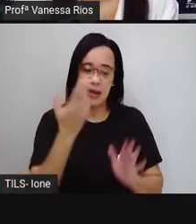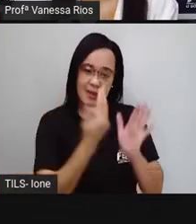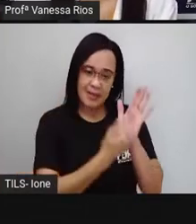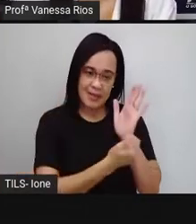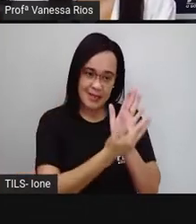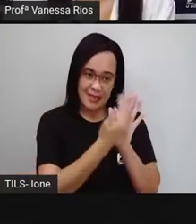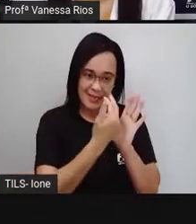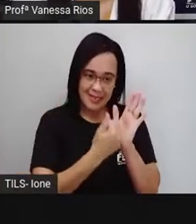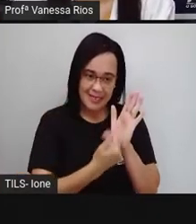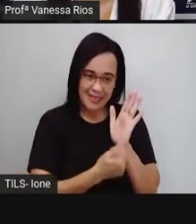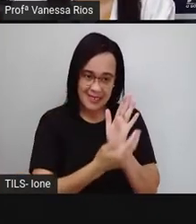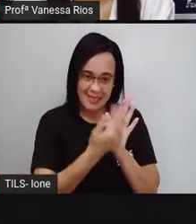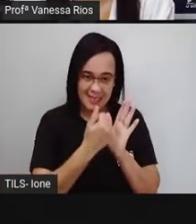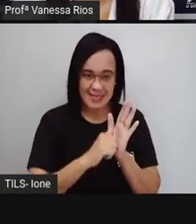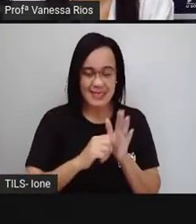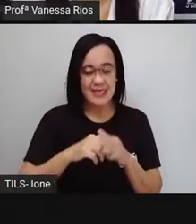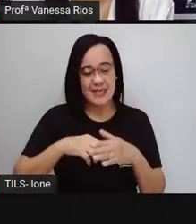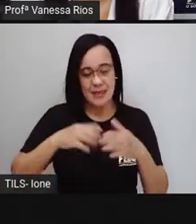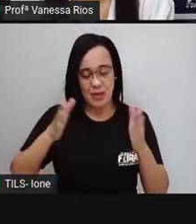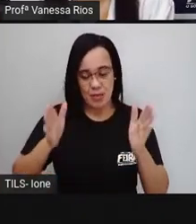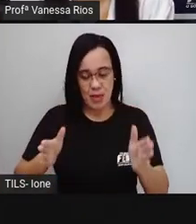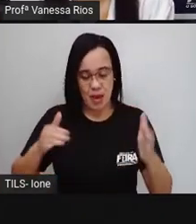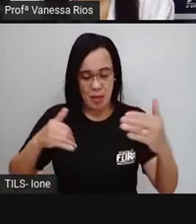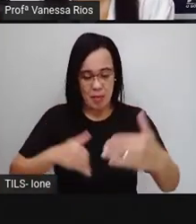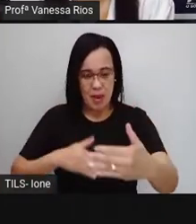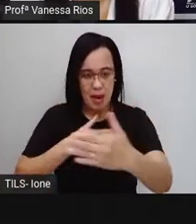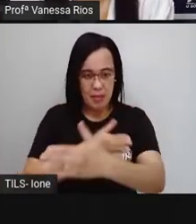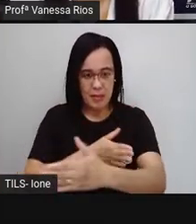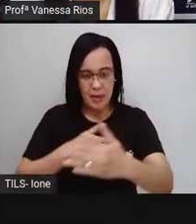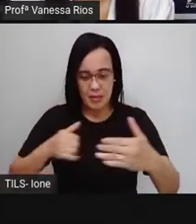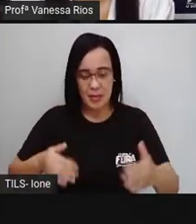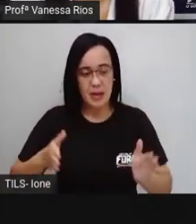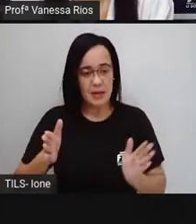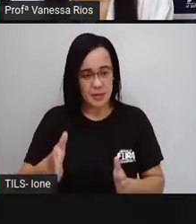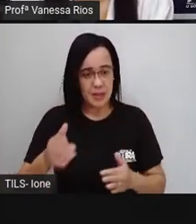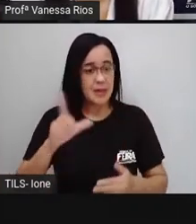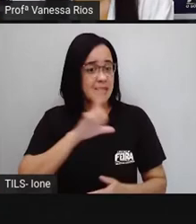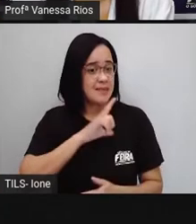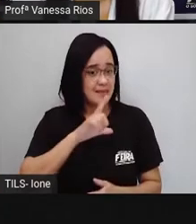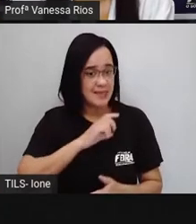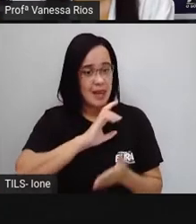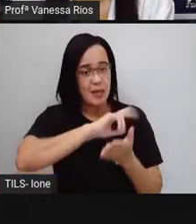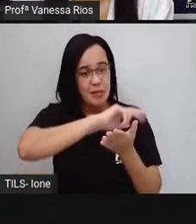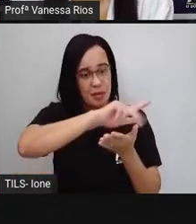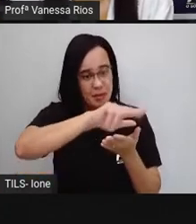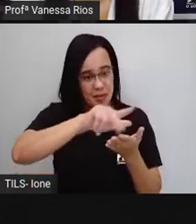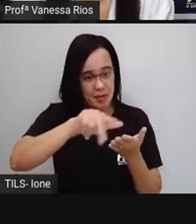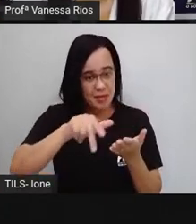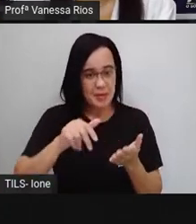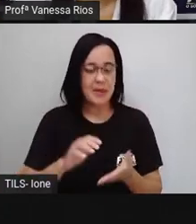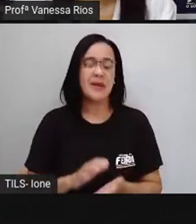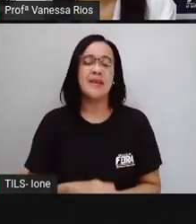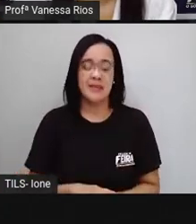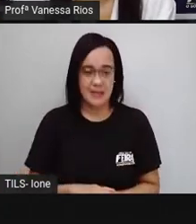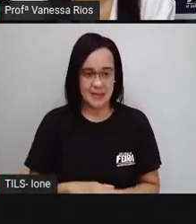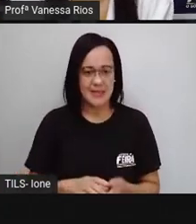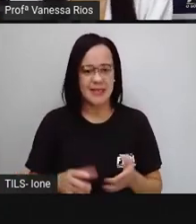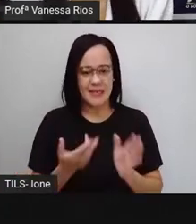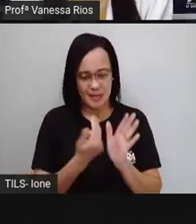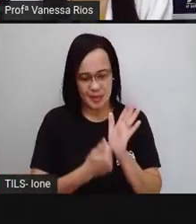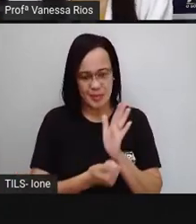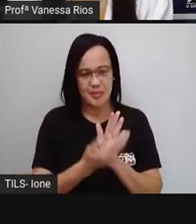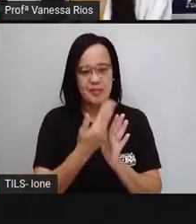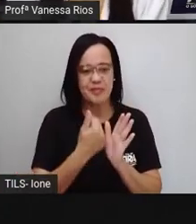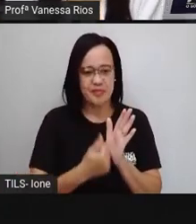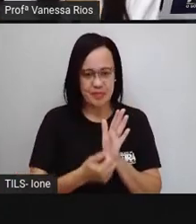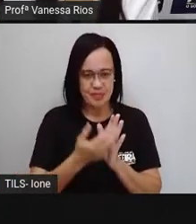aí vários lados, não só, né? Imagens planas aí formando, né? Figuras planas formando